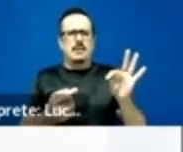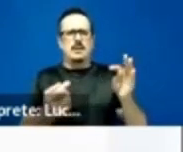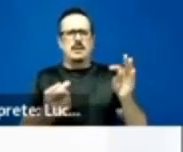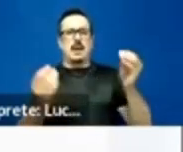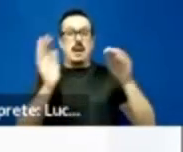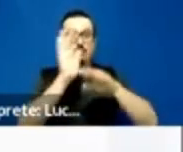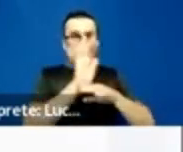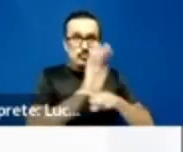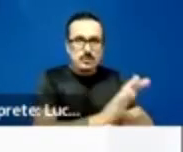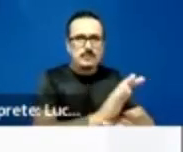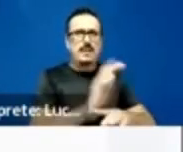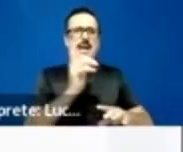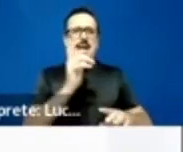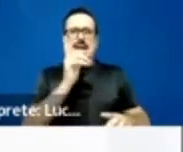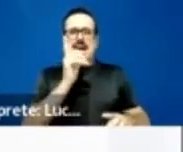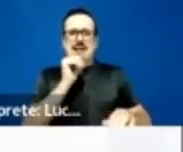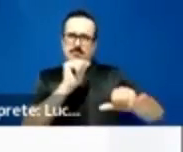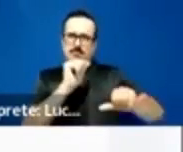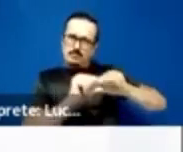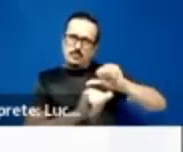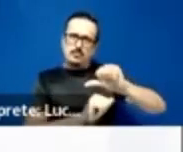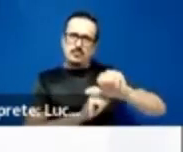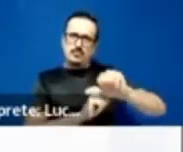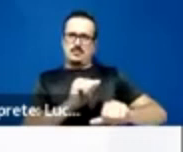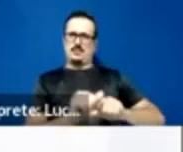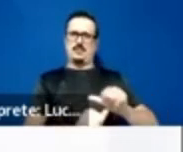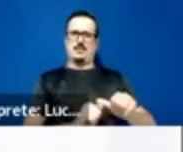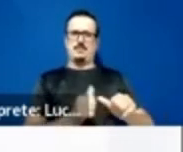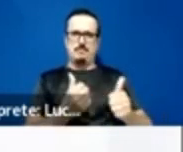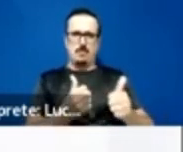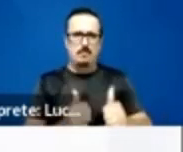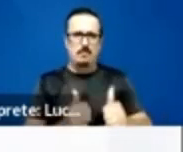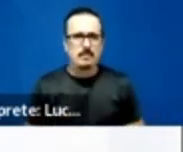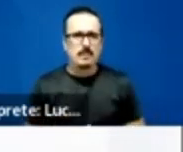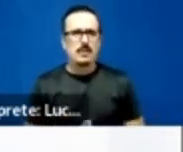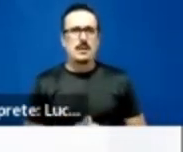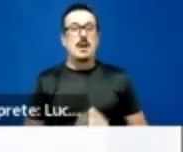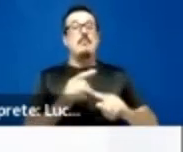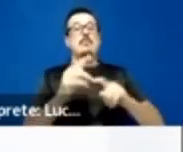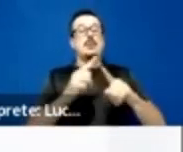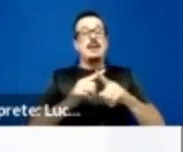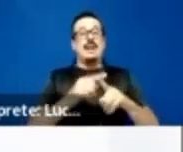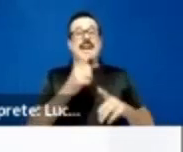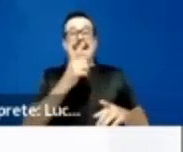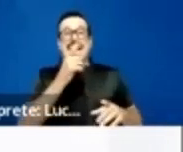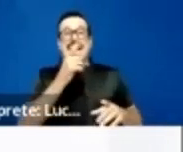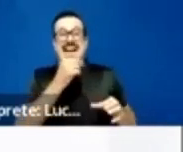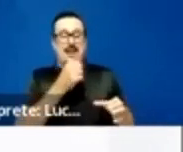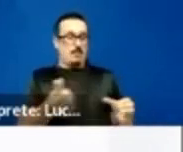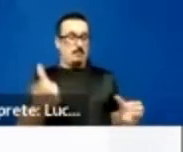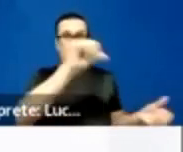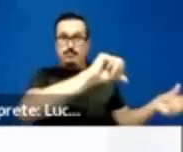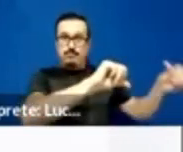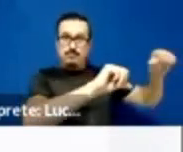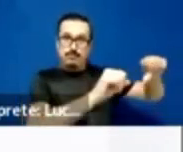água, essa frase aqui é fantástica, olha, como sistema ou método de proteção e recuperação